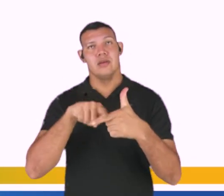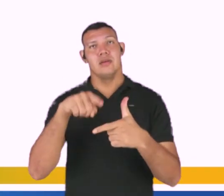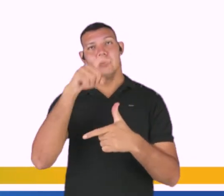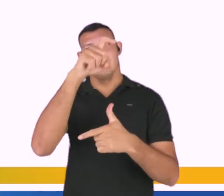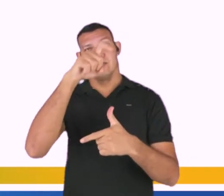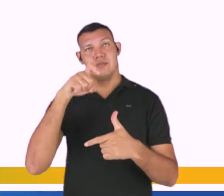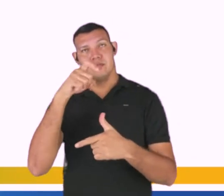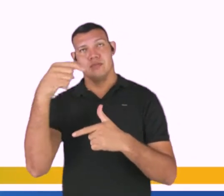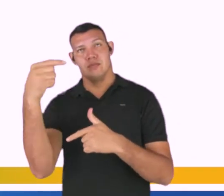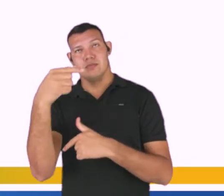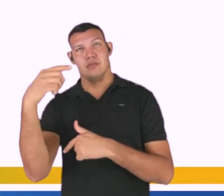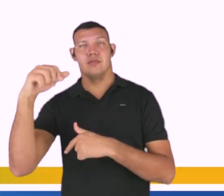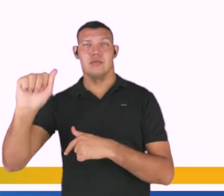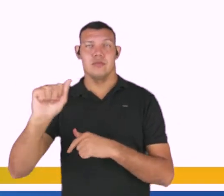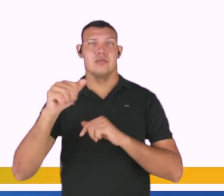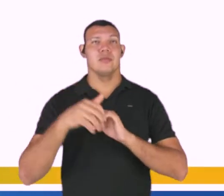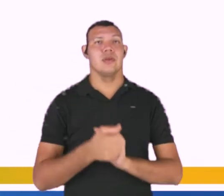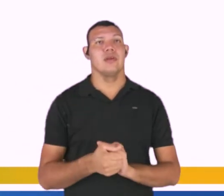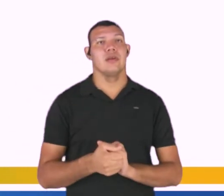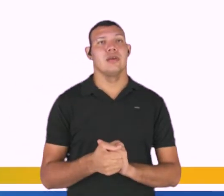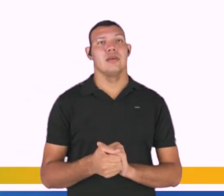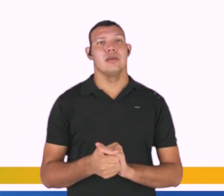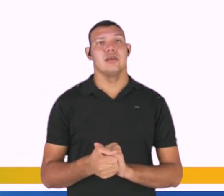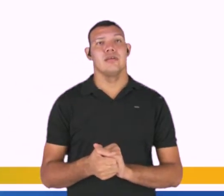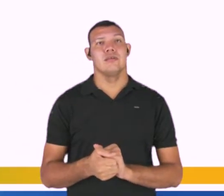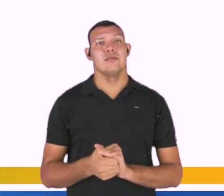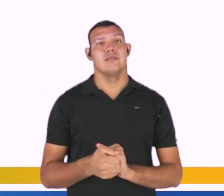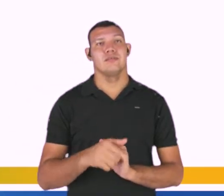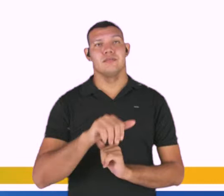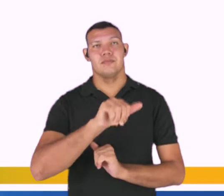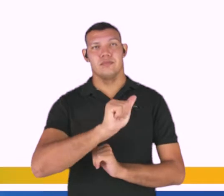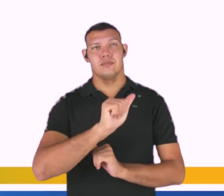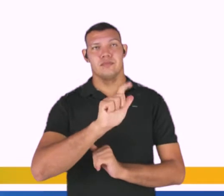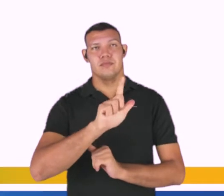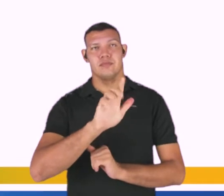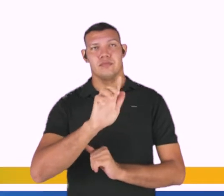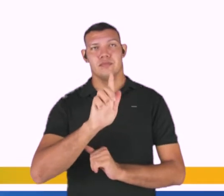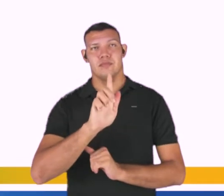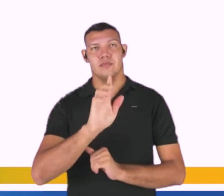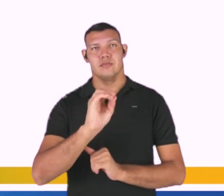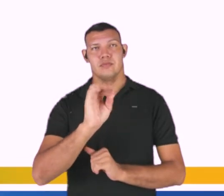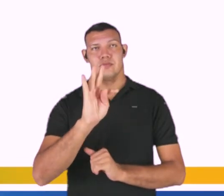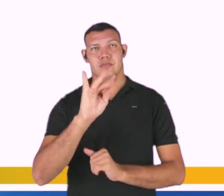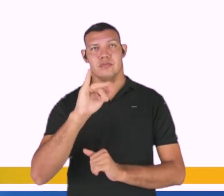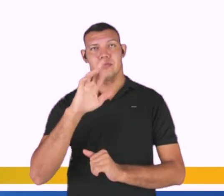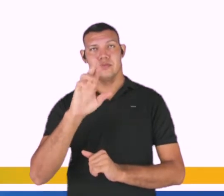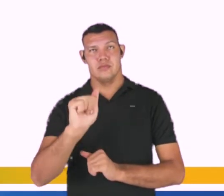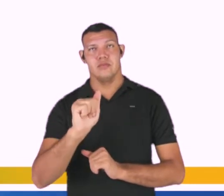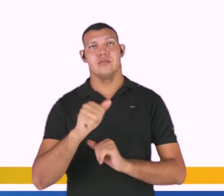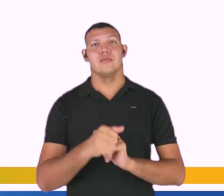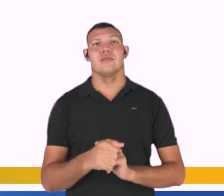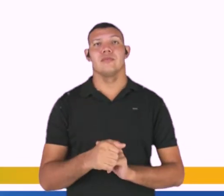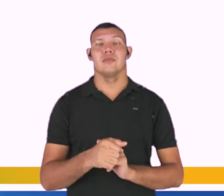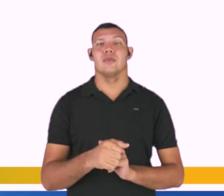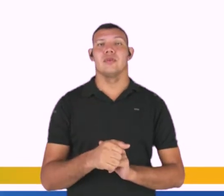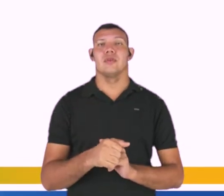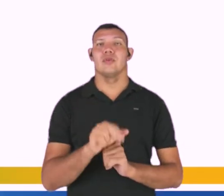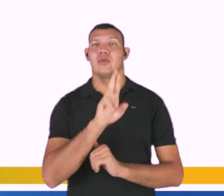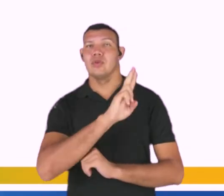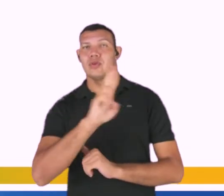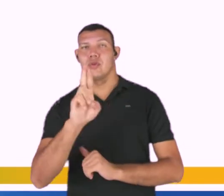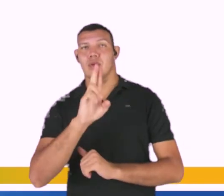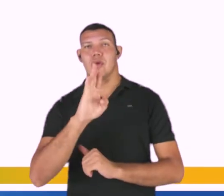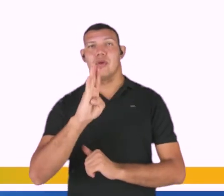x menos a E aí podemos nos valer de um algoritmo chamado dispositivo prático e virou fim tudo bem gente